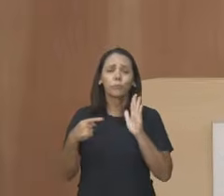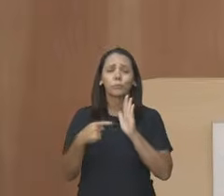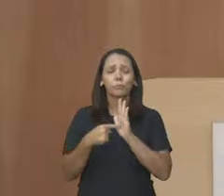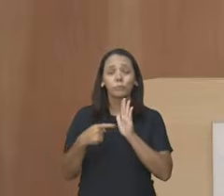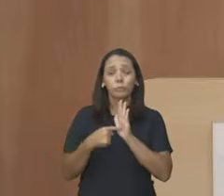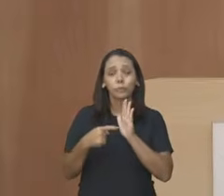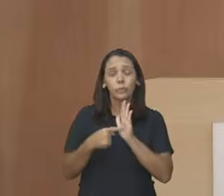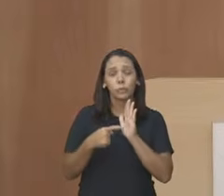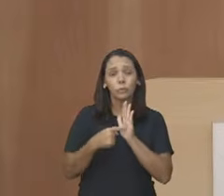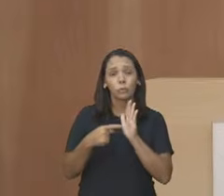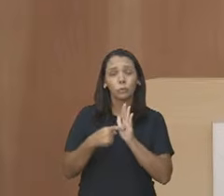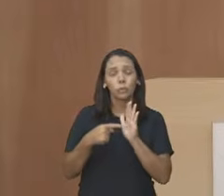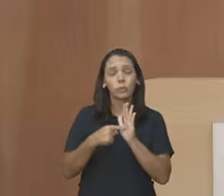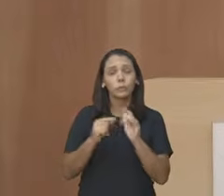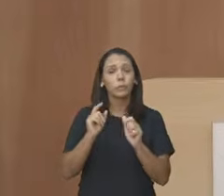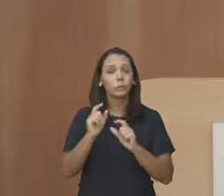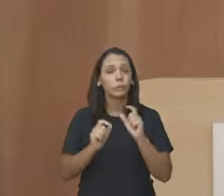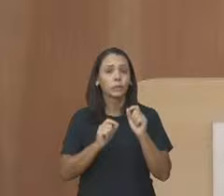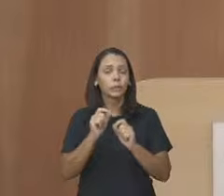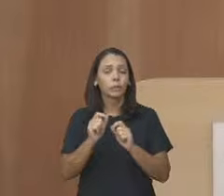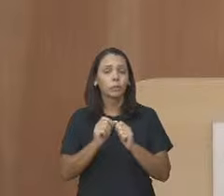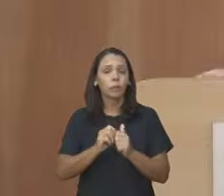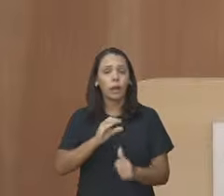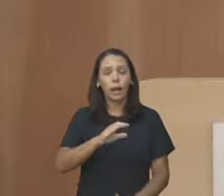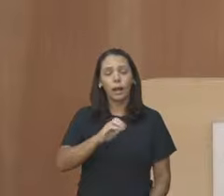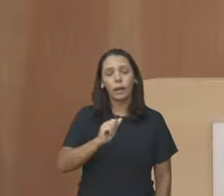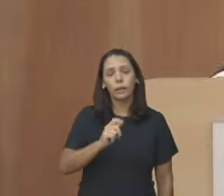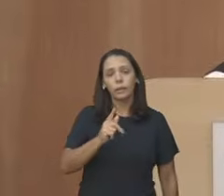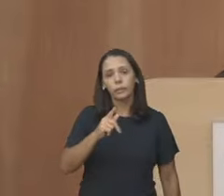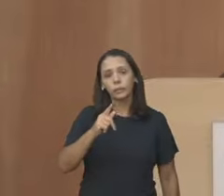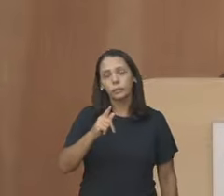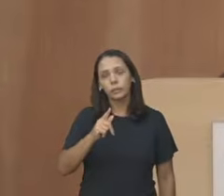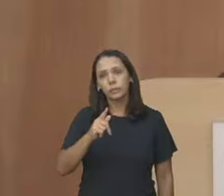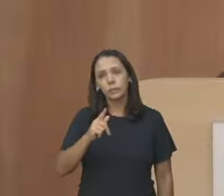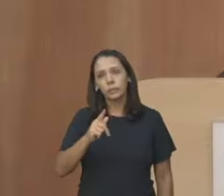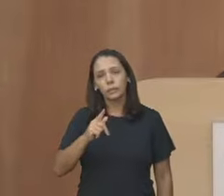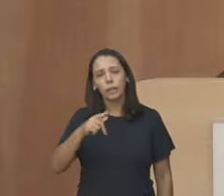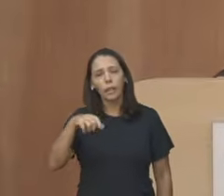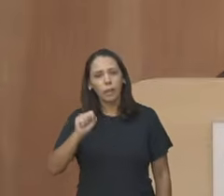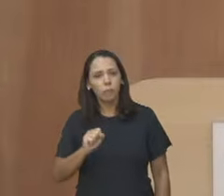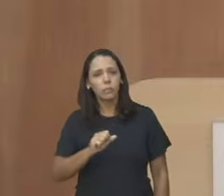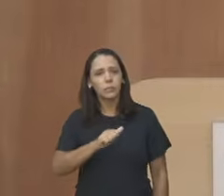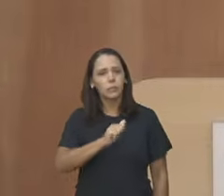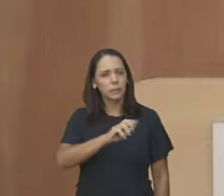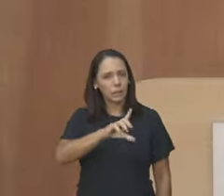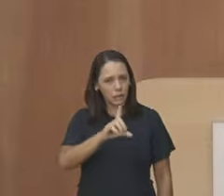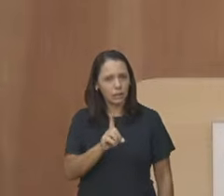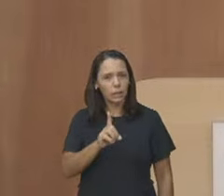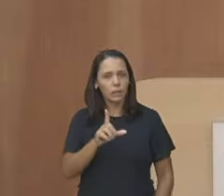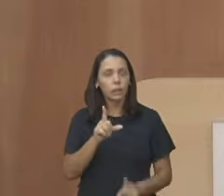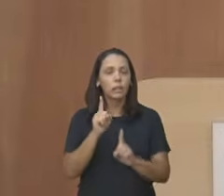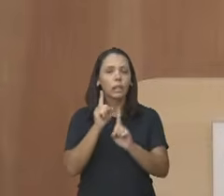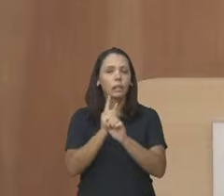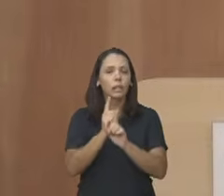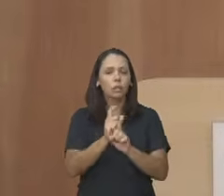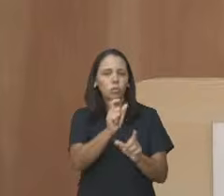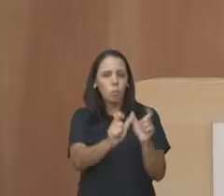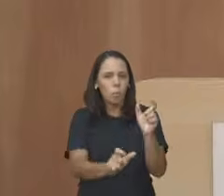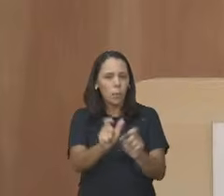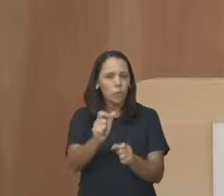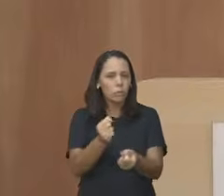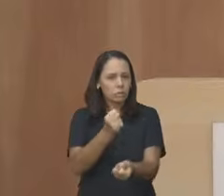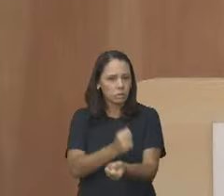denúncias sobre o CAPS-AD, o CAPS que atende pessoas em dependência